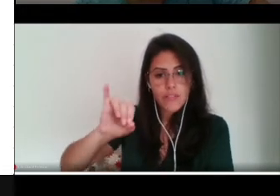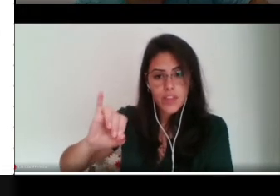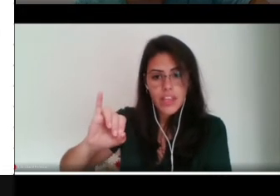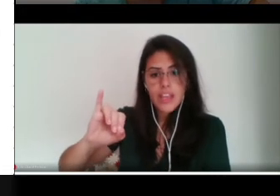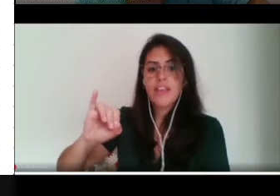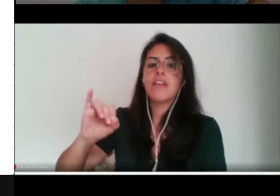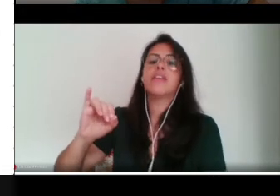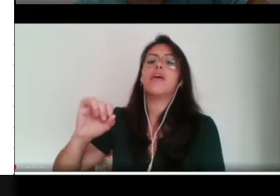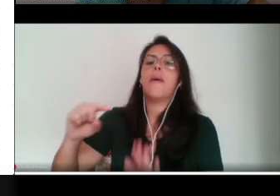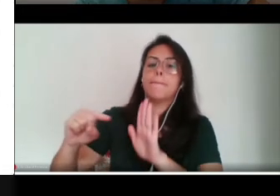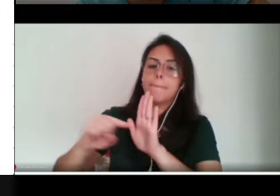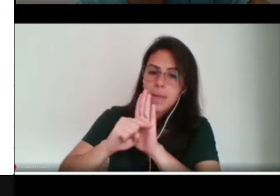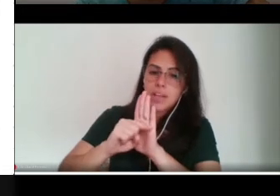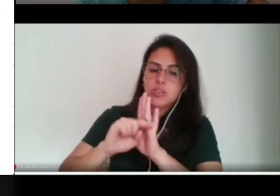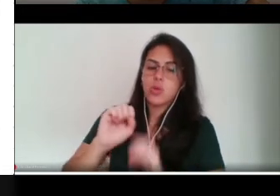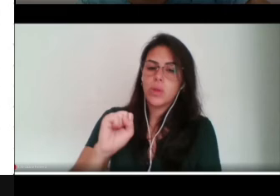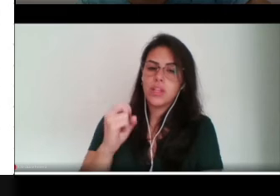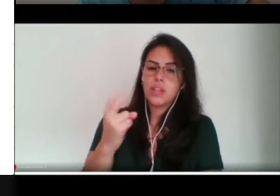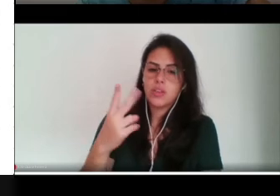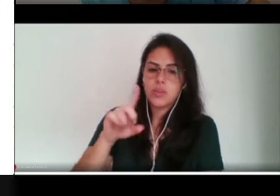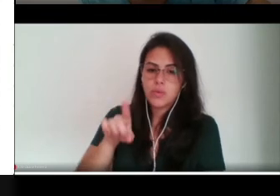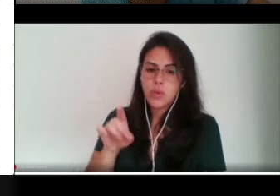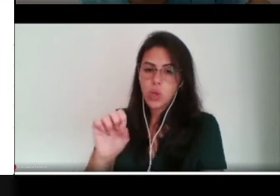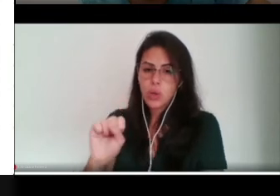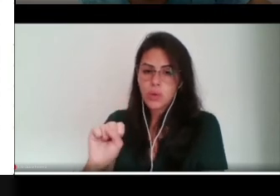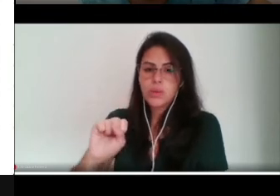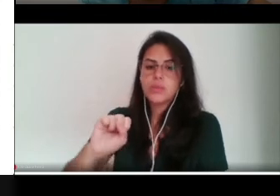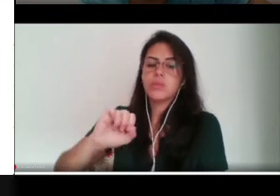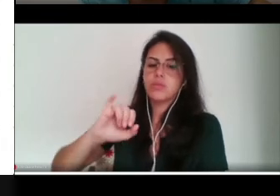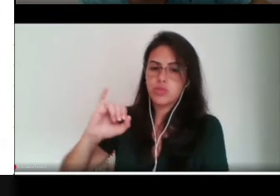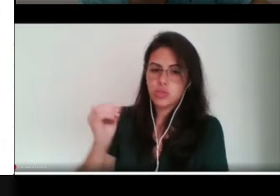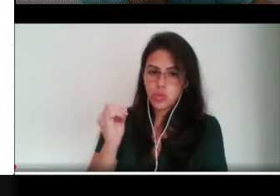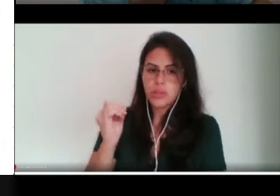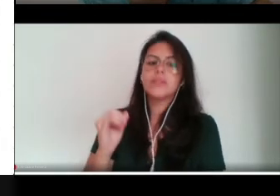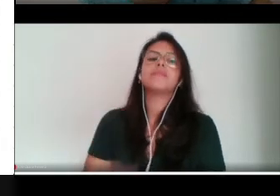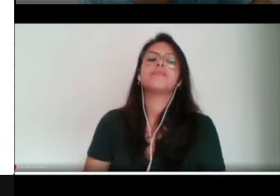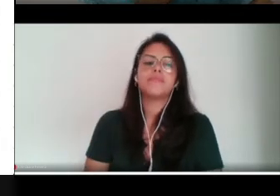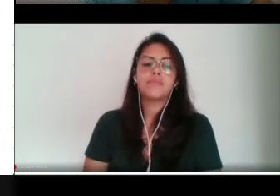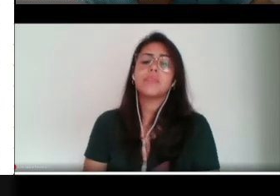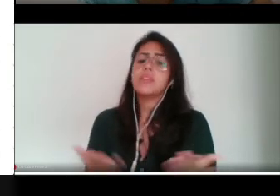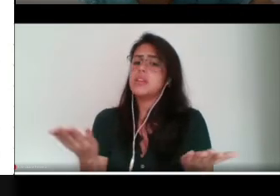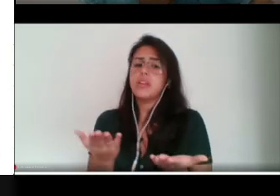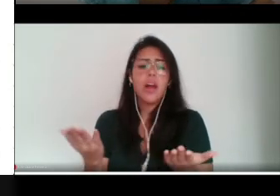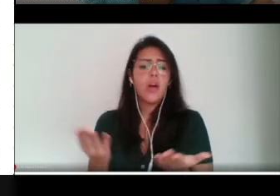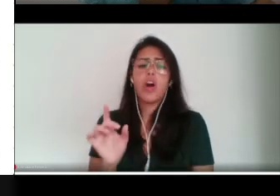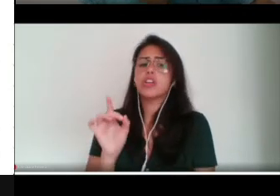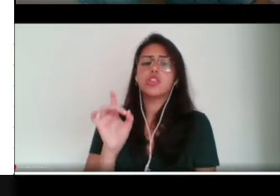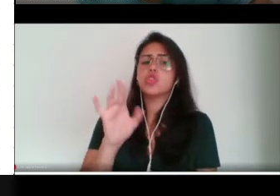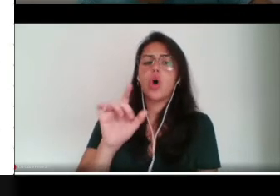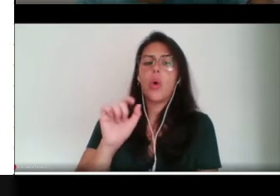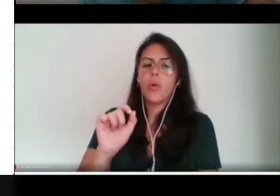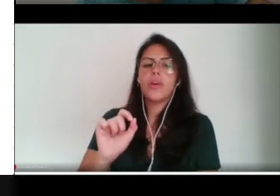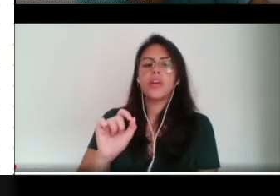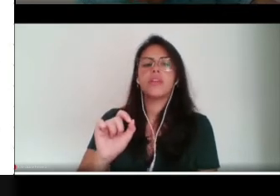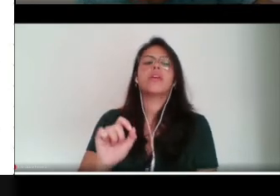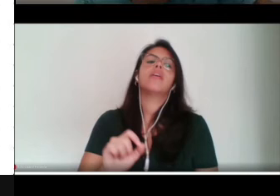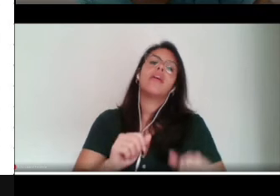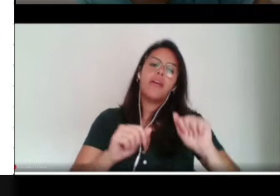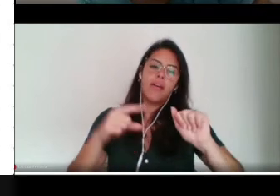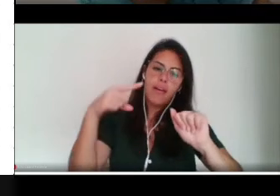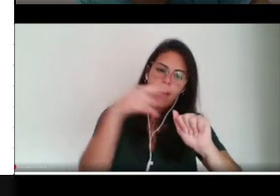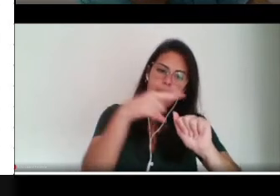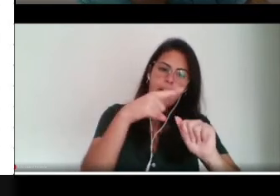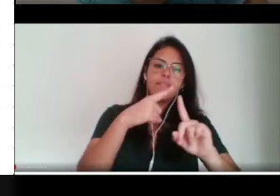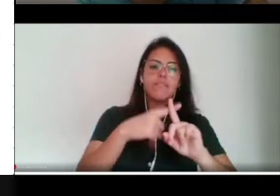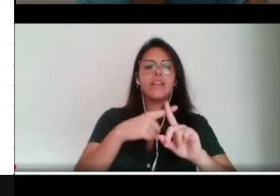fazer A VEC B VEC C. E fazendo isso, fica fácil, por quê? Porque